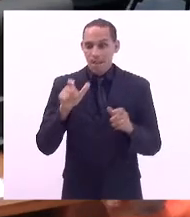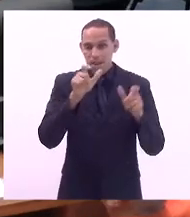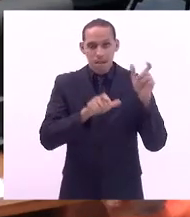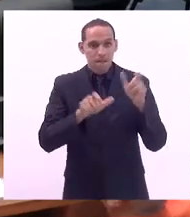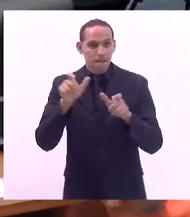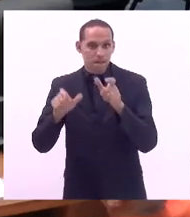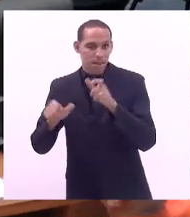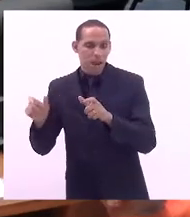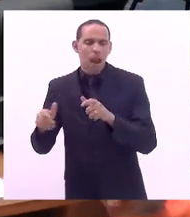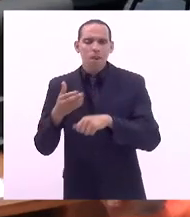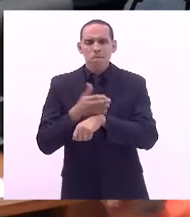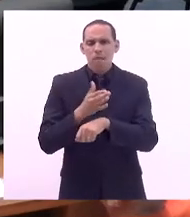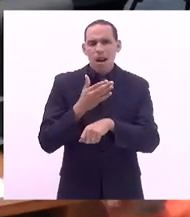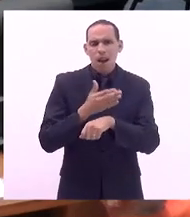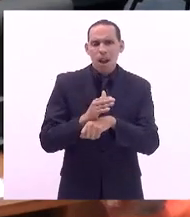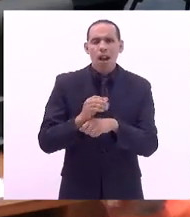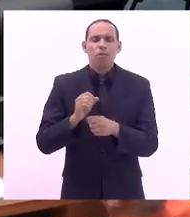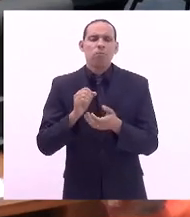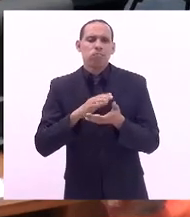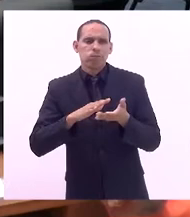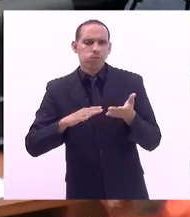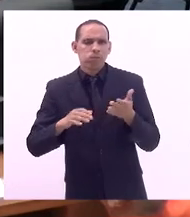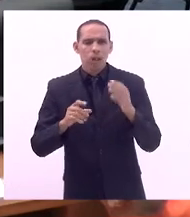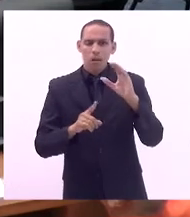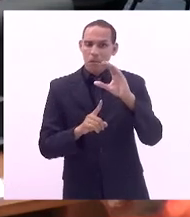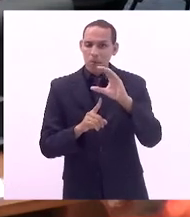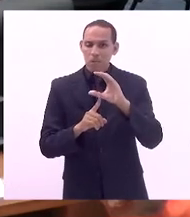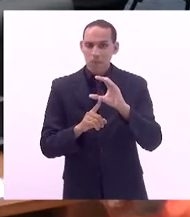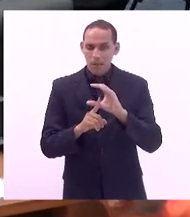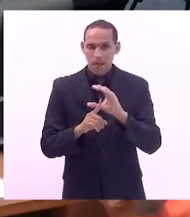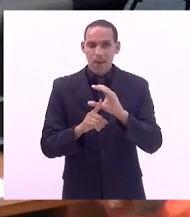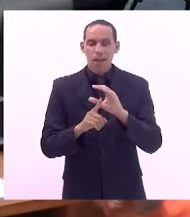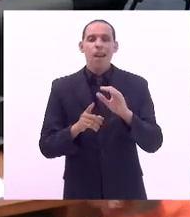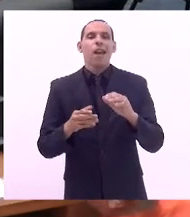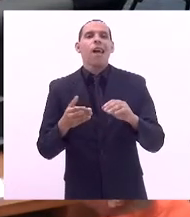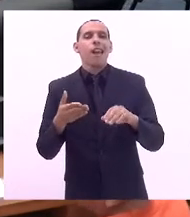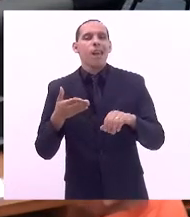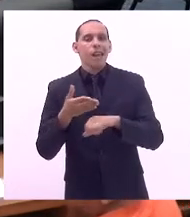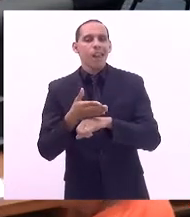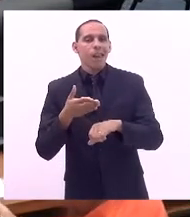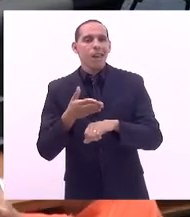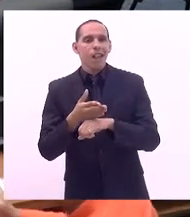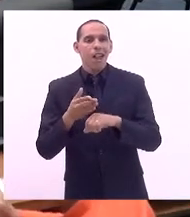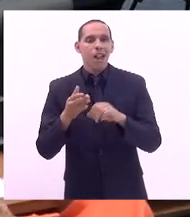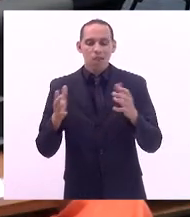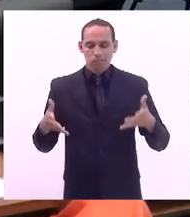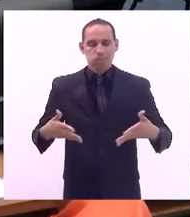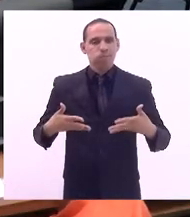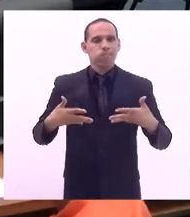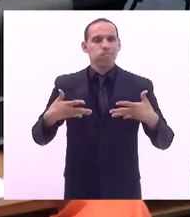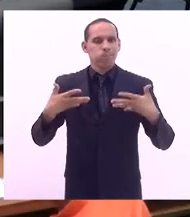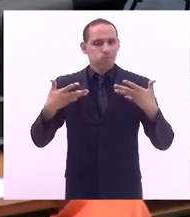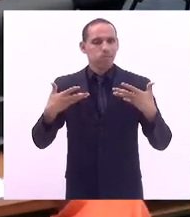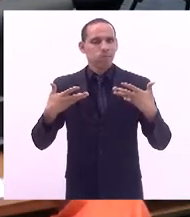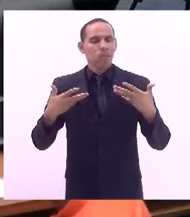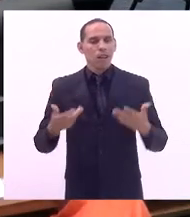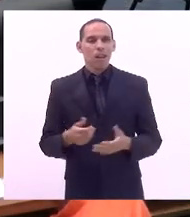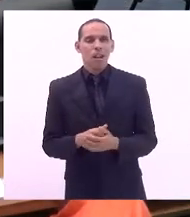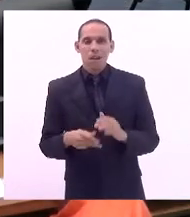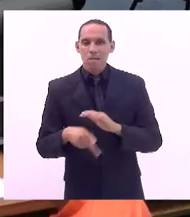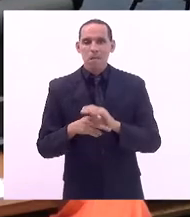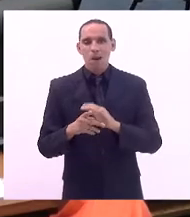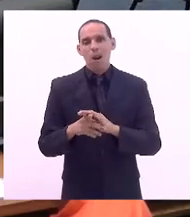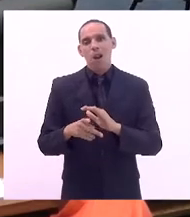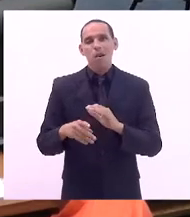exercício ou prática da Capelania irá compor a galeria de excelência e honorabilidade em Capelania da